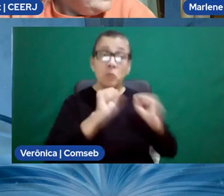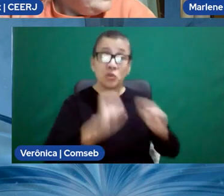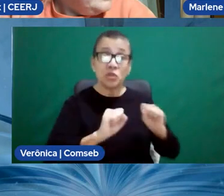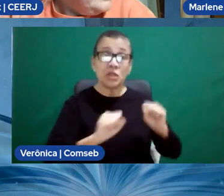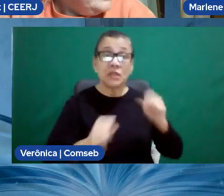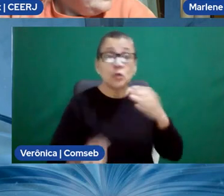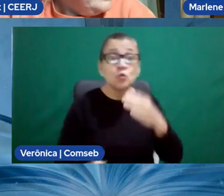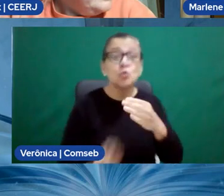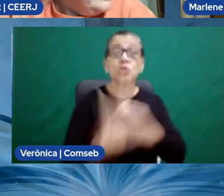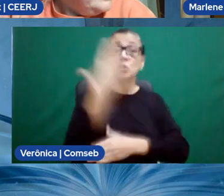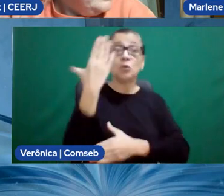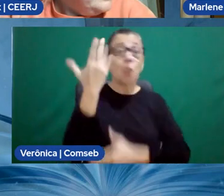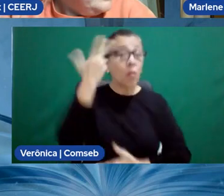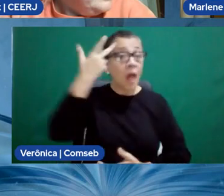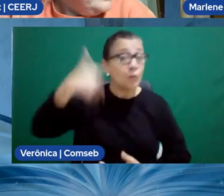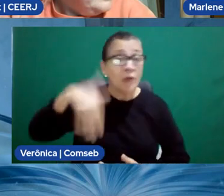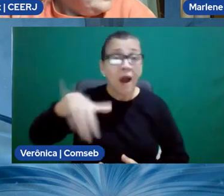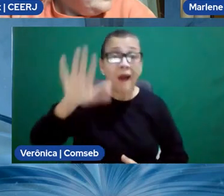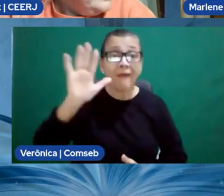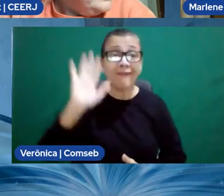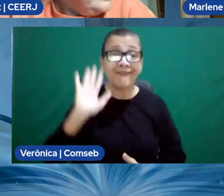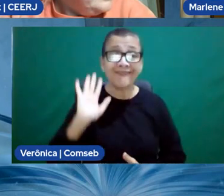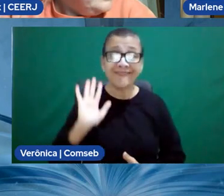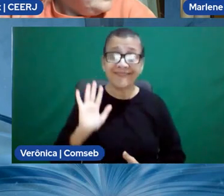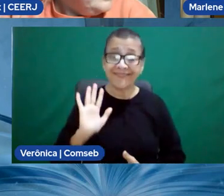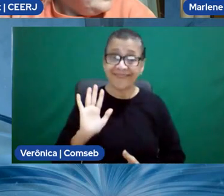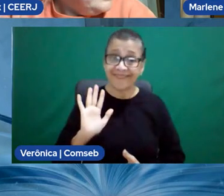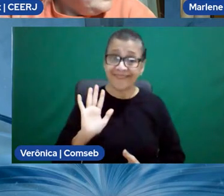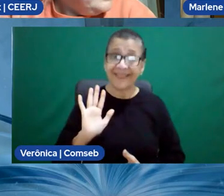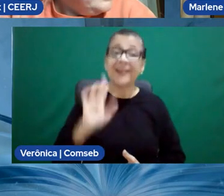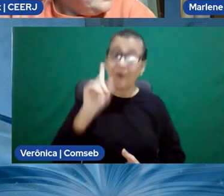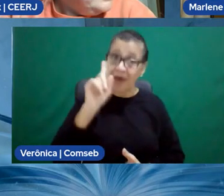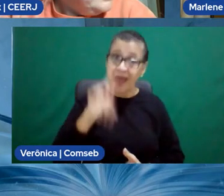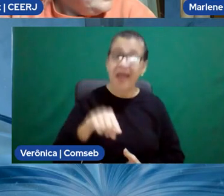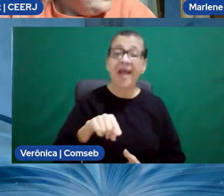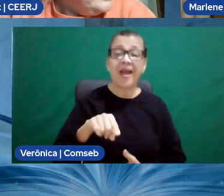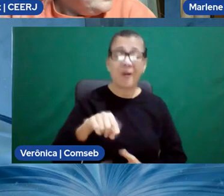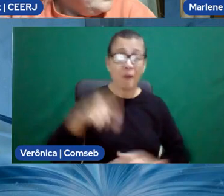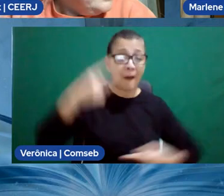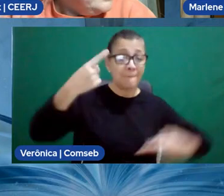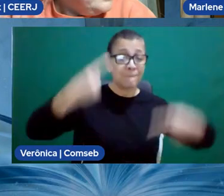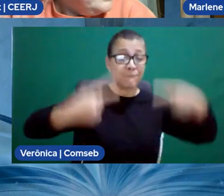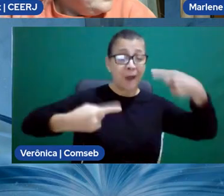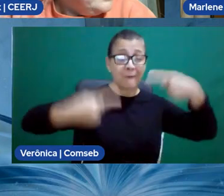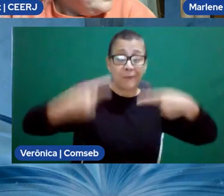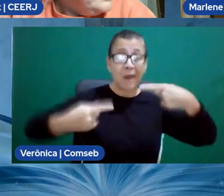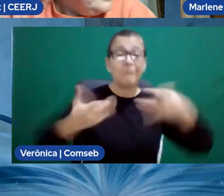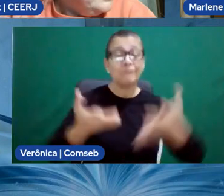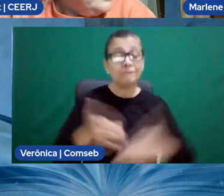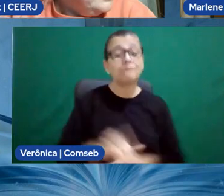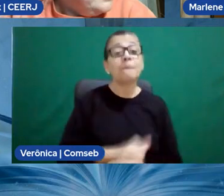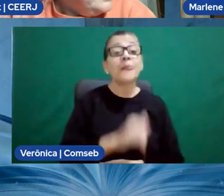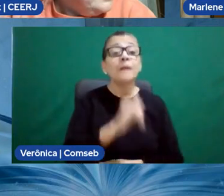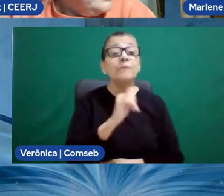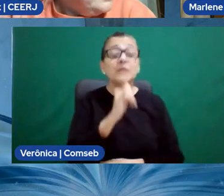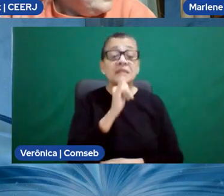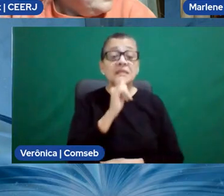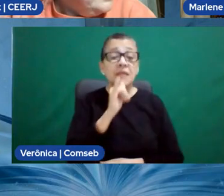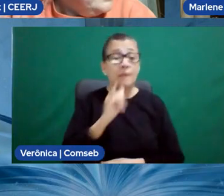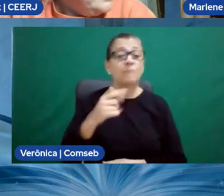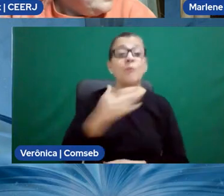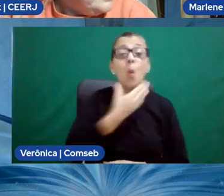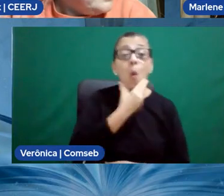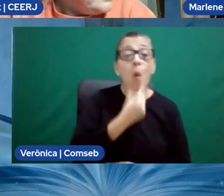Né? Daí, Van Helmont, que foi um grande oftalmologista holandês, um